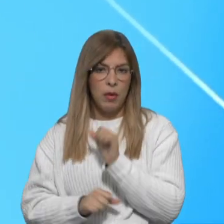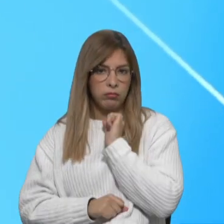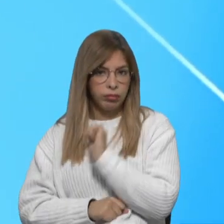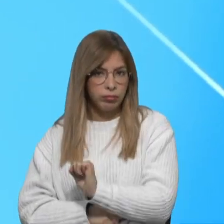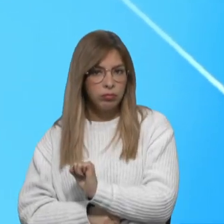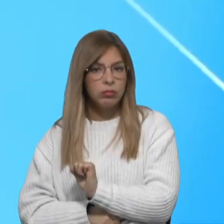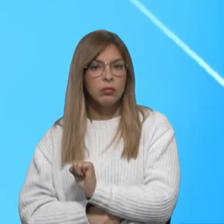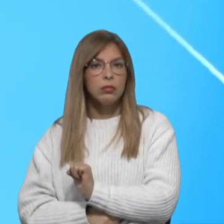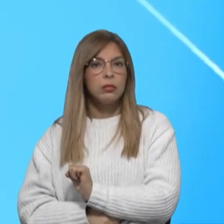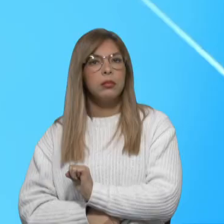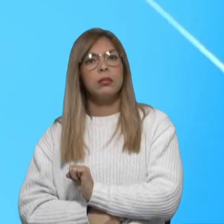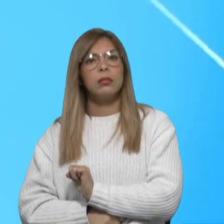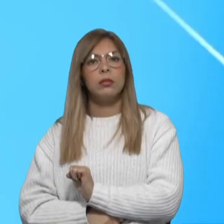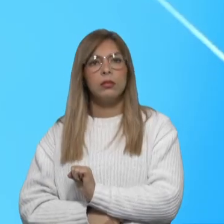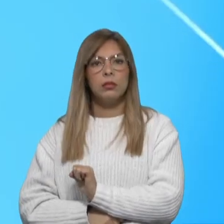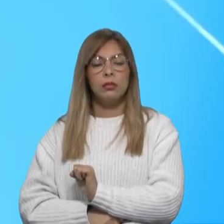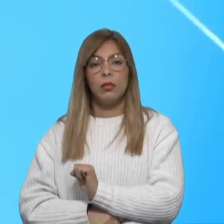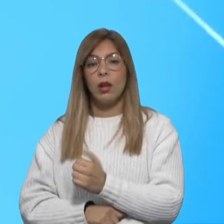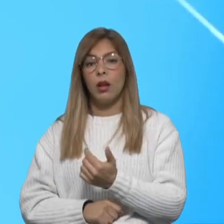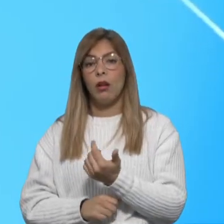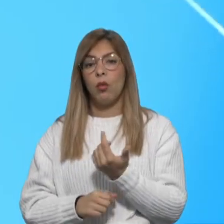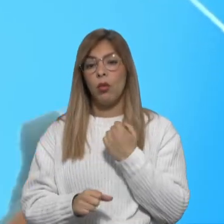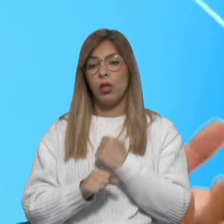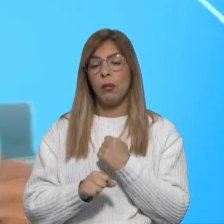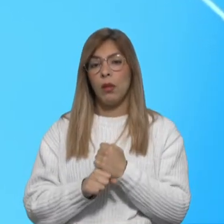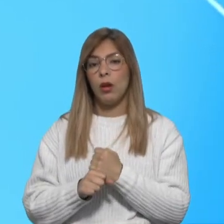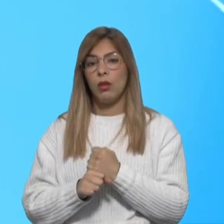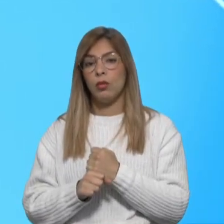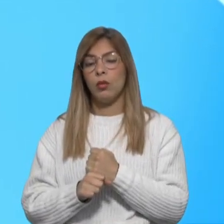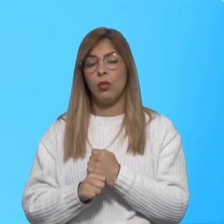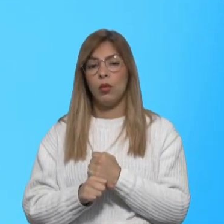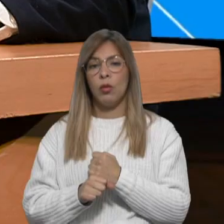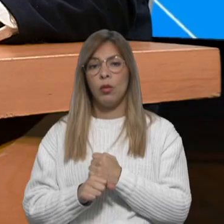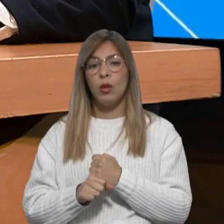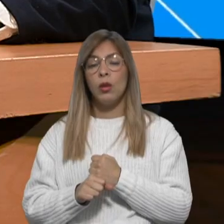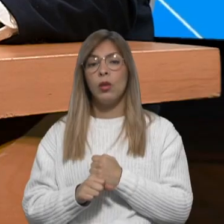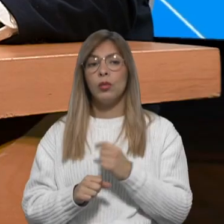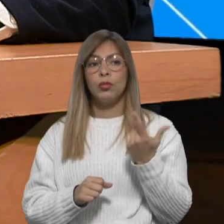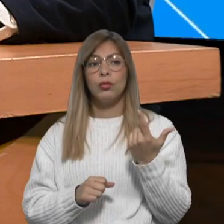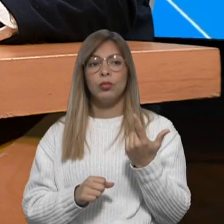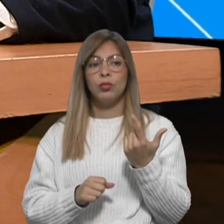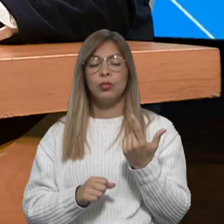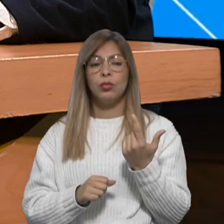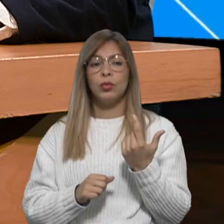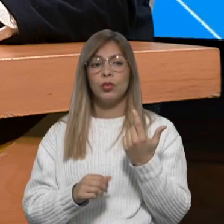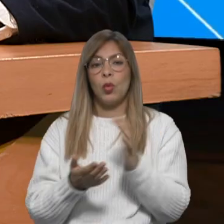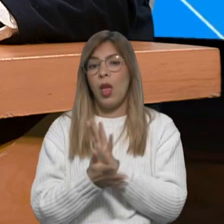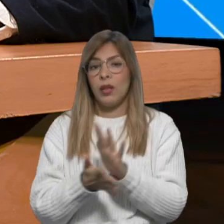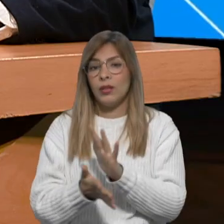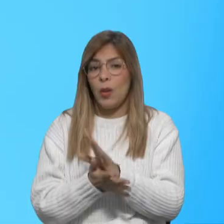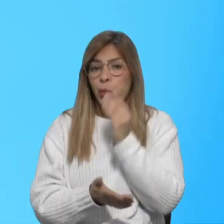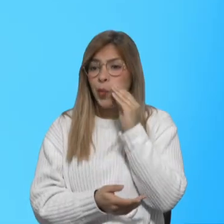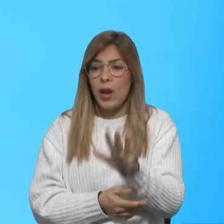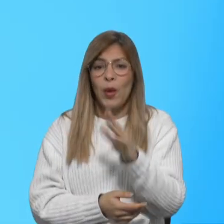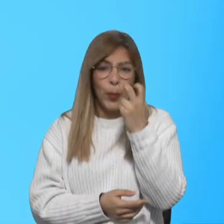de resposta, é, digamos, um trabalho de jornalista, imagino eu, e é um trabalho de todo a pessoa curiosa. E, portanto, sim, a